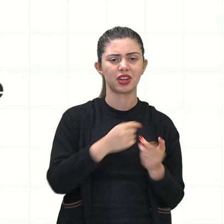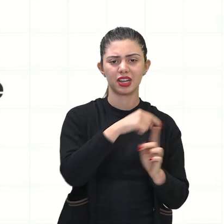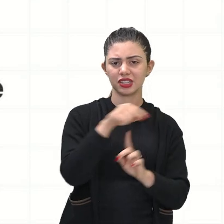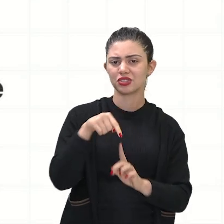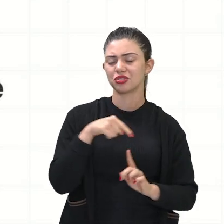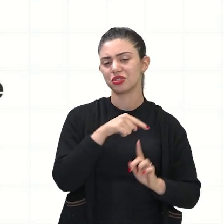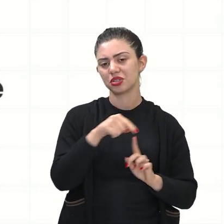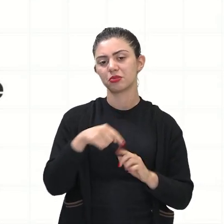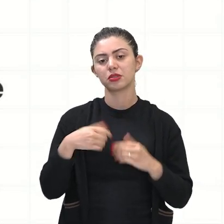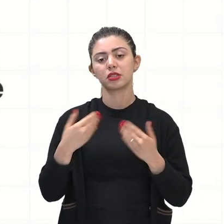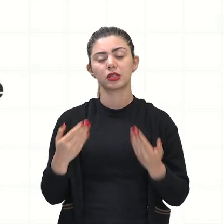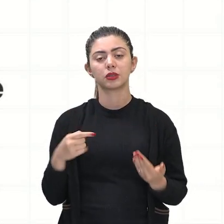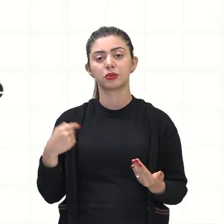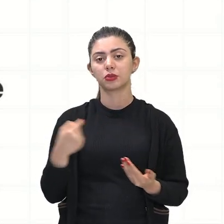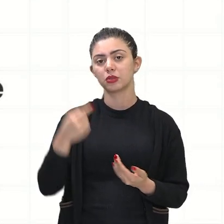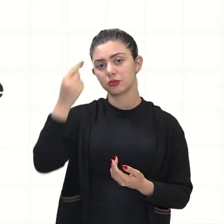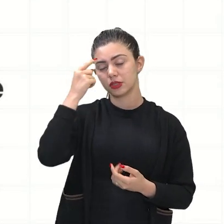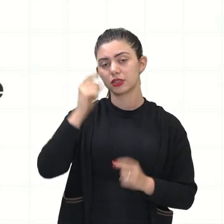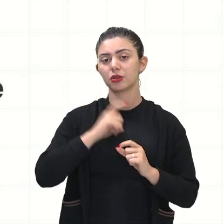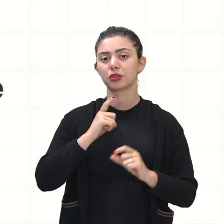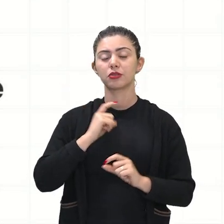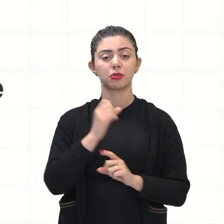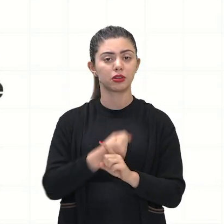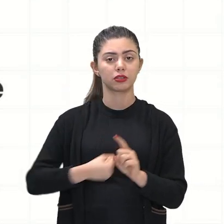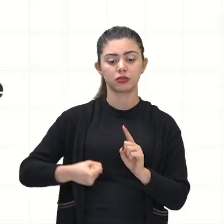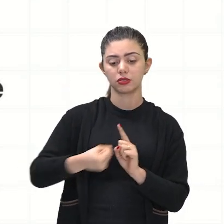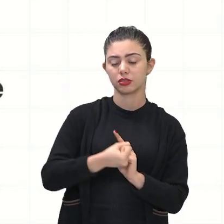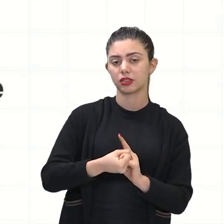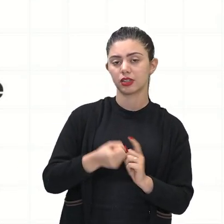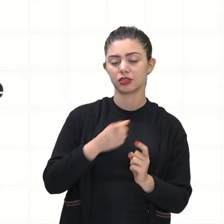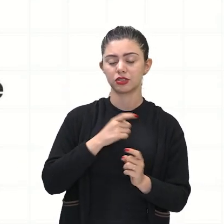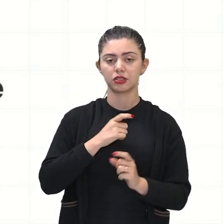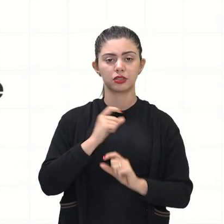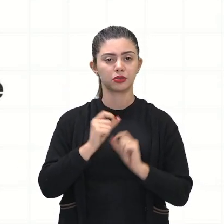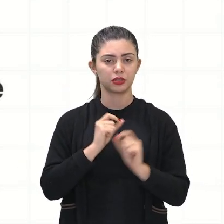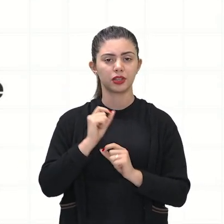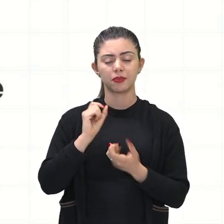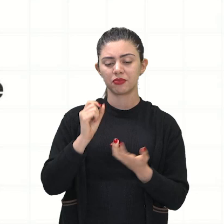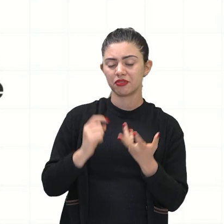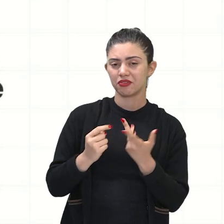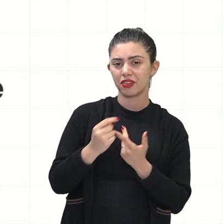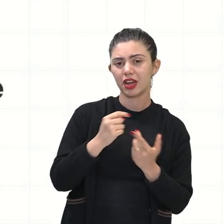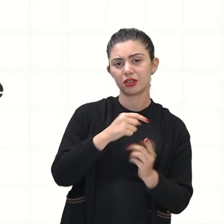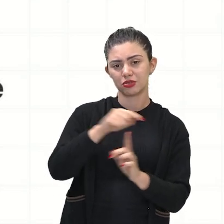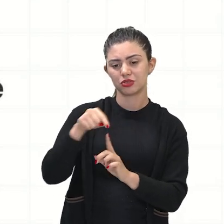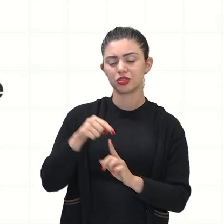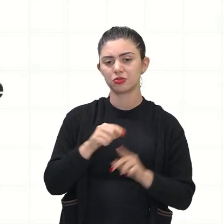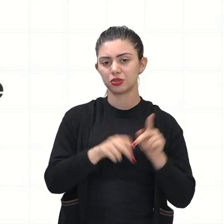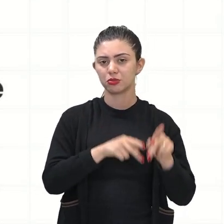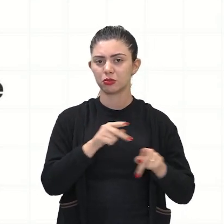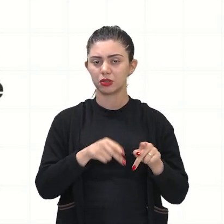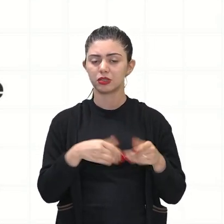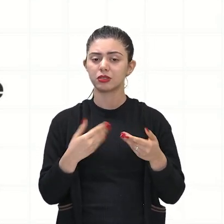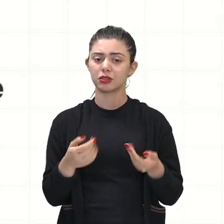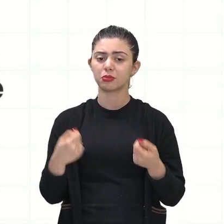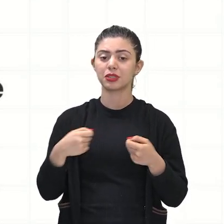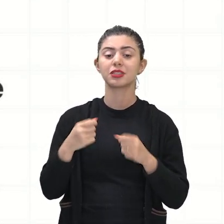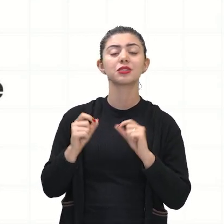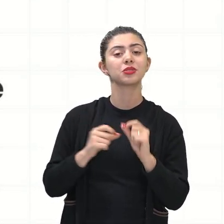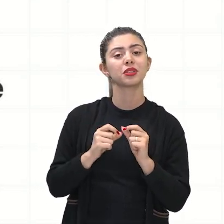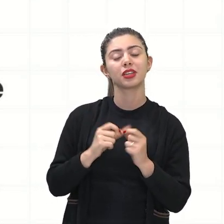aqui, gente, pensar em viver uma sociedade plural requer de cada um de nós uma atitude de